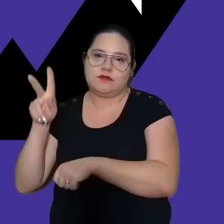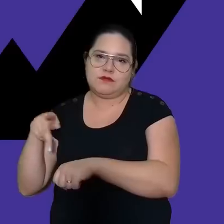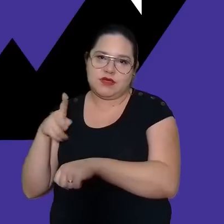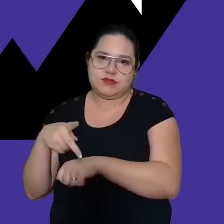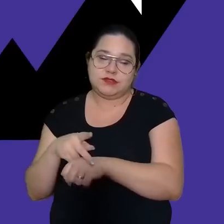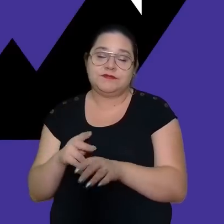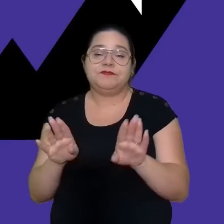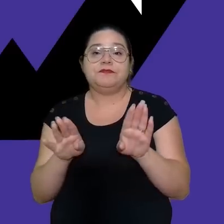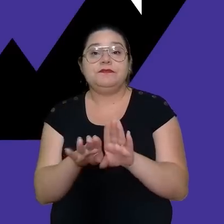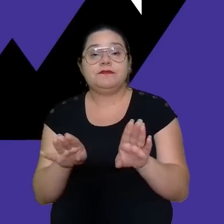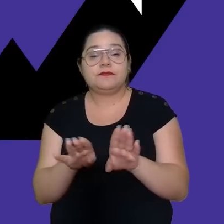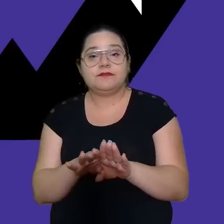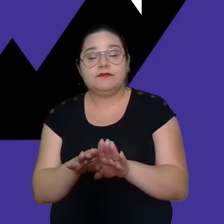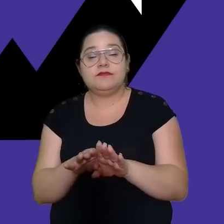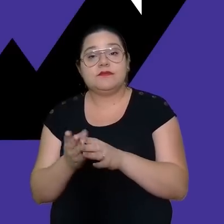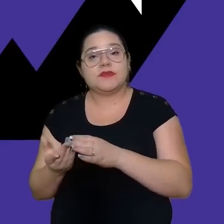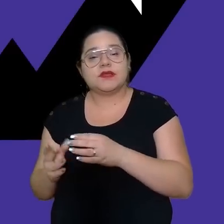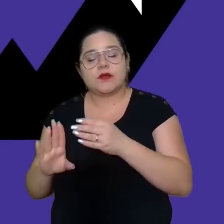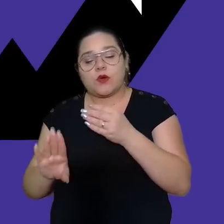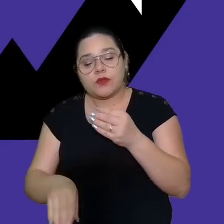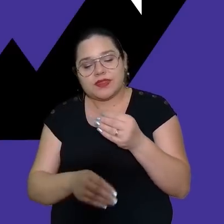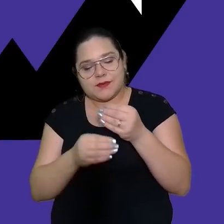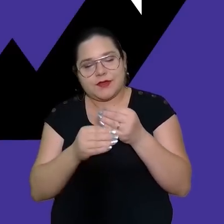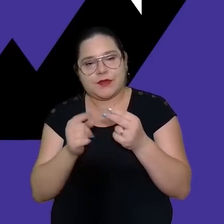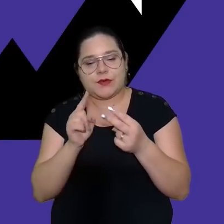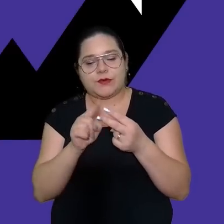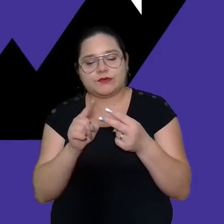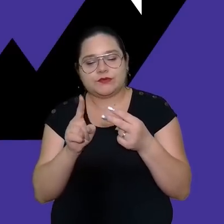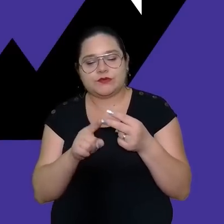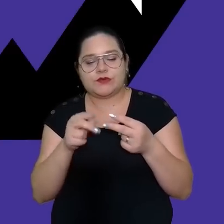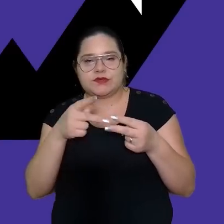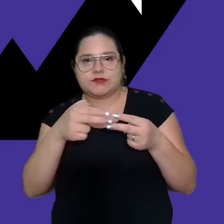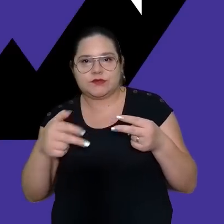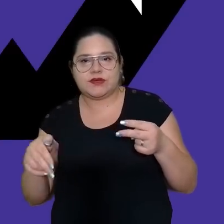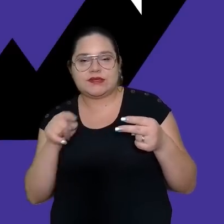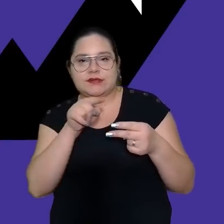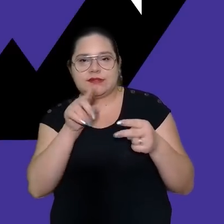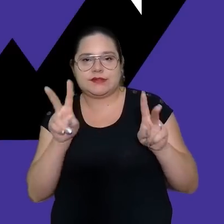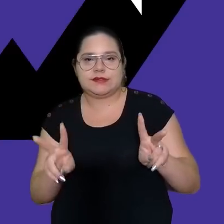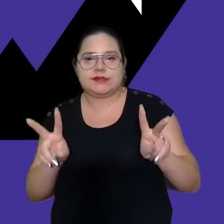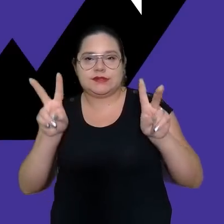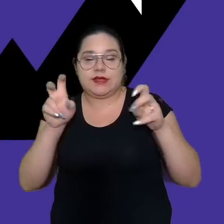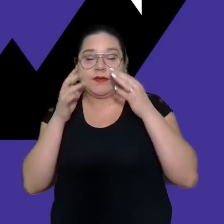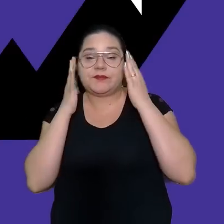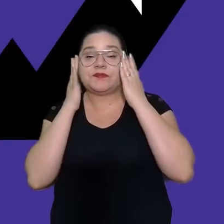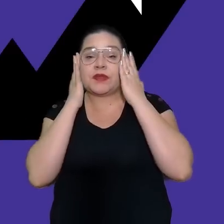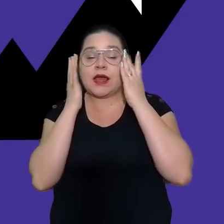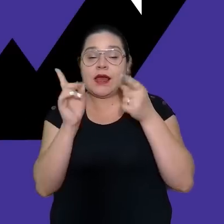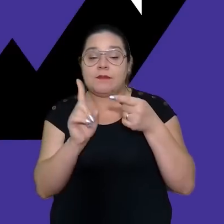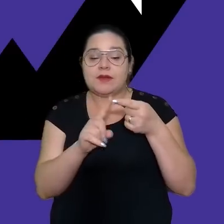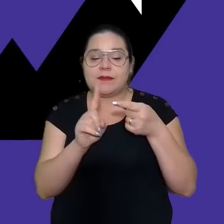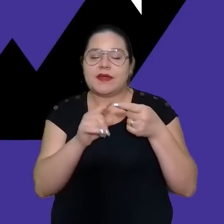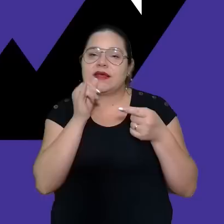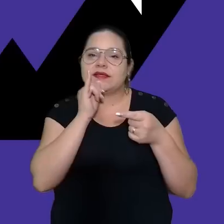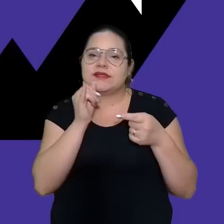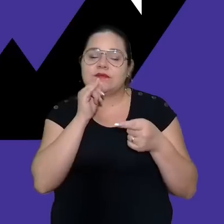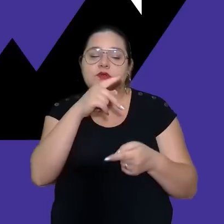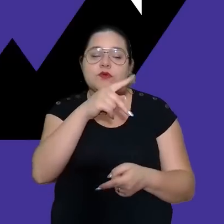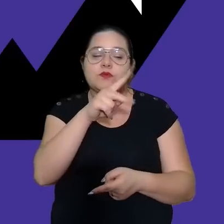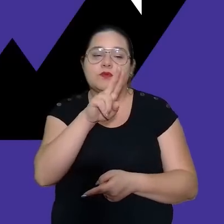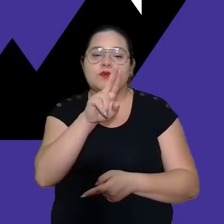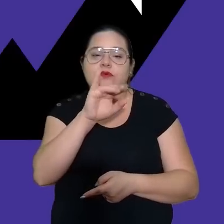contribuir com dois pontos em relação a um primeiro exemplo da pujança e da velocidade da